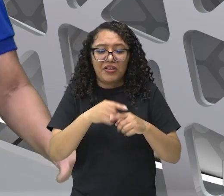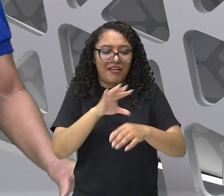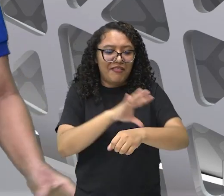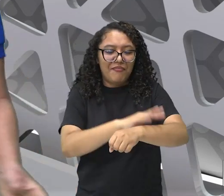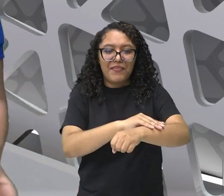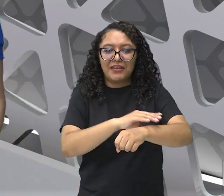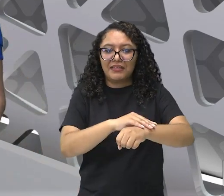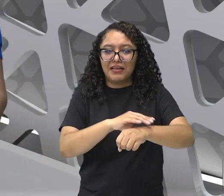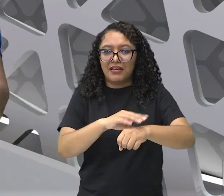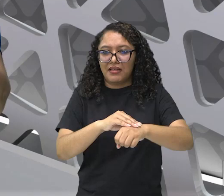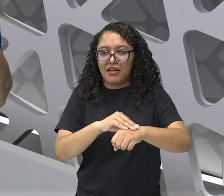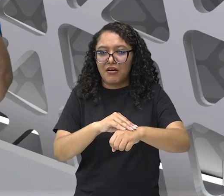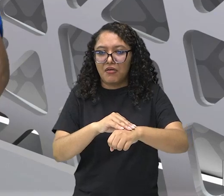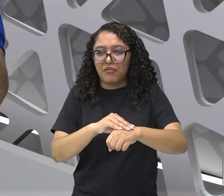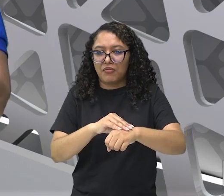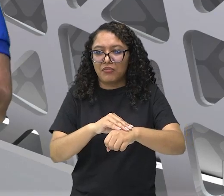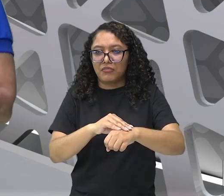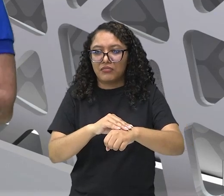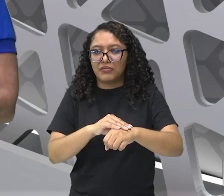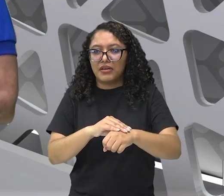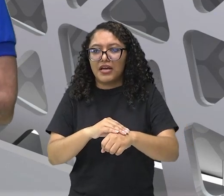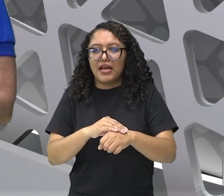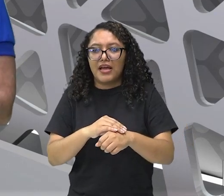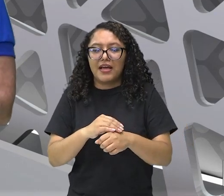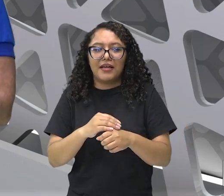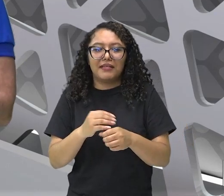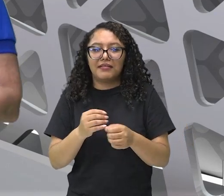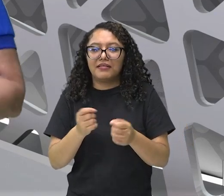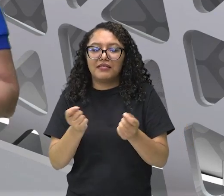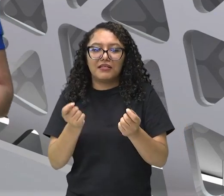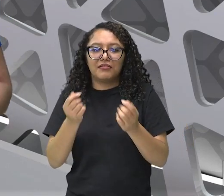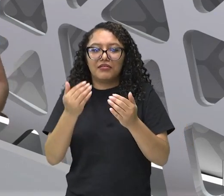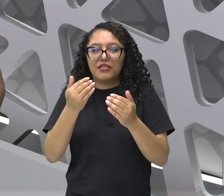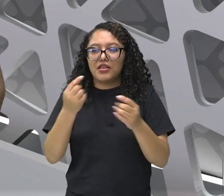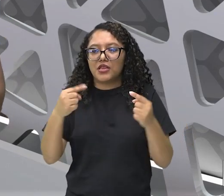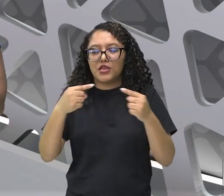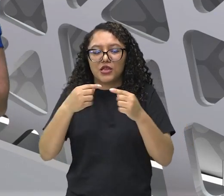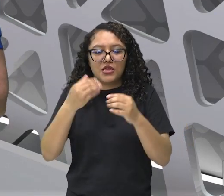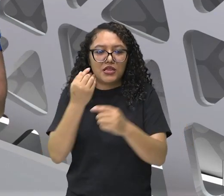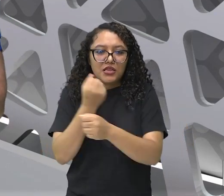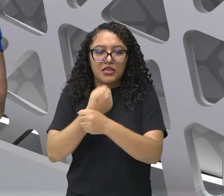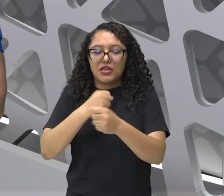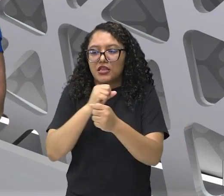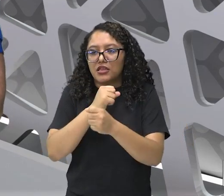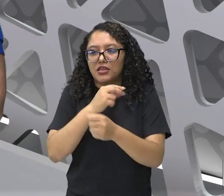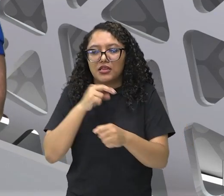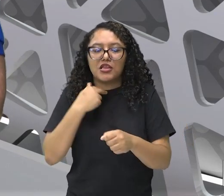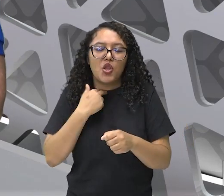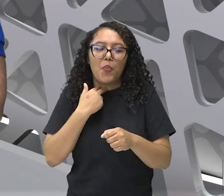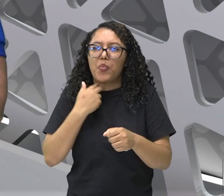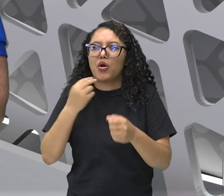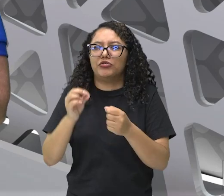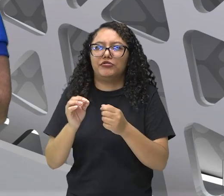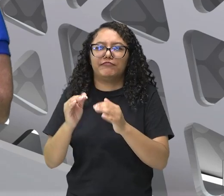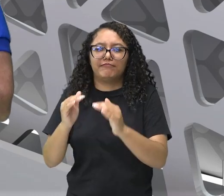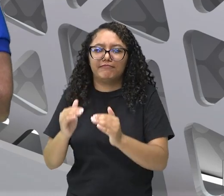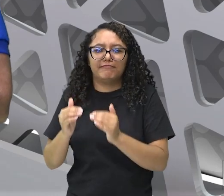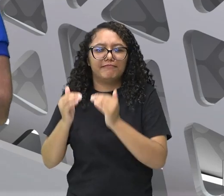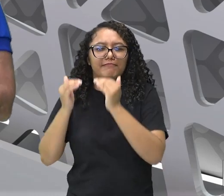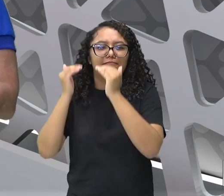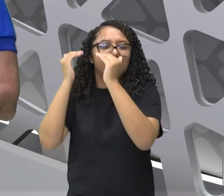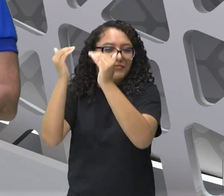não possamos buscar a evolução espiritual. E é aí que entra a